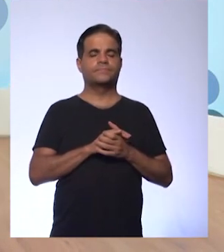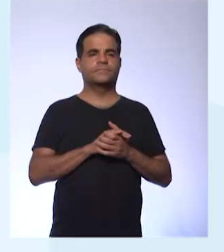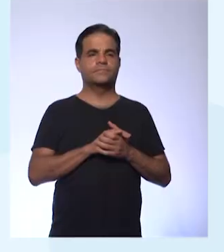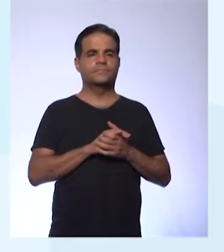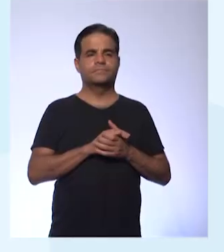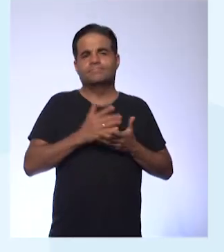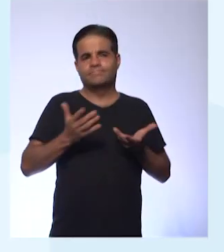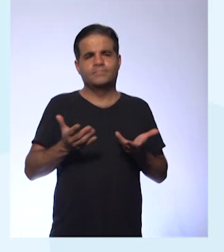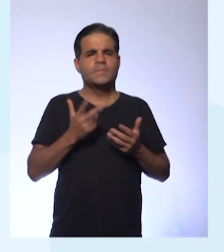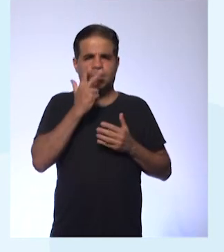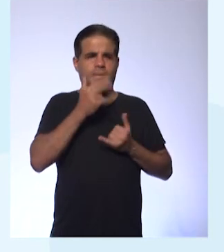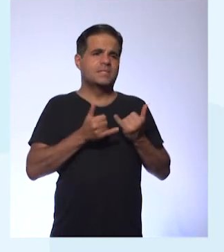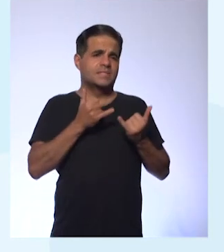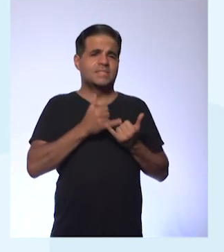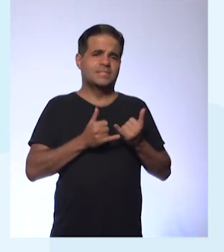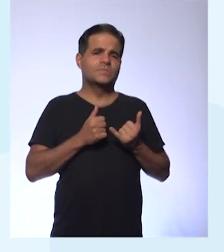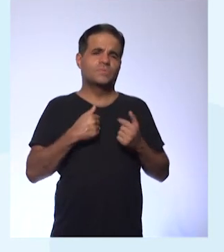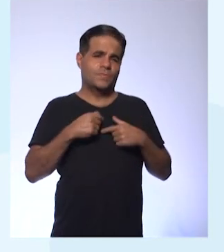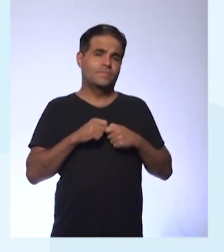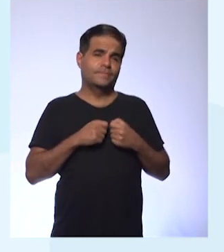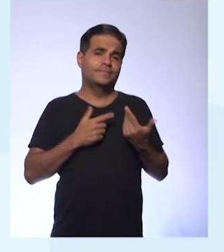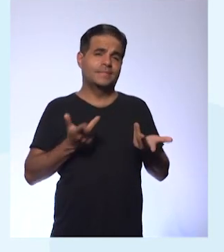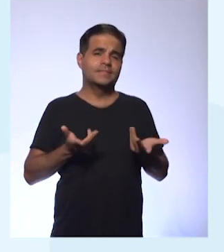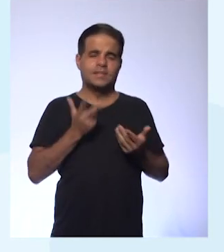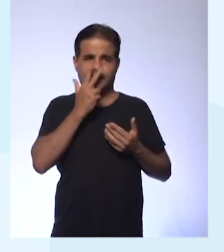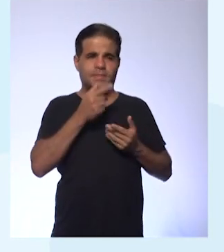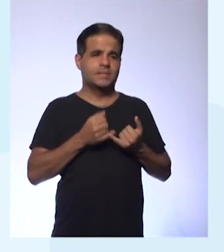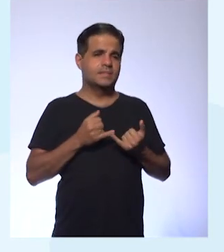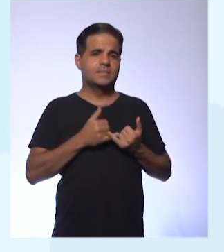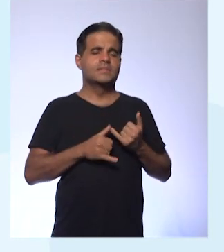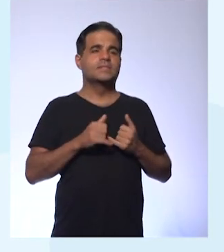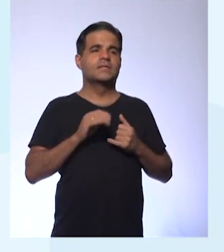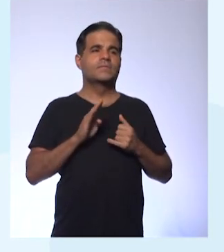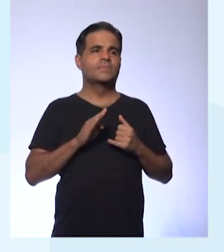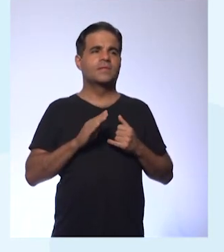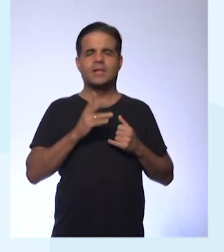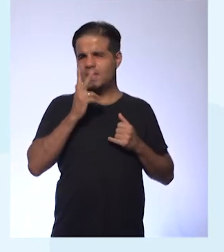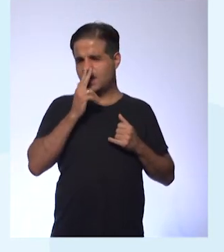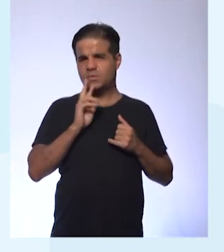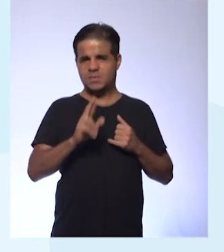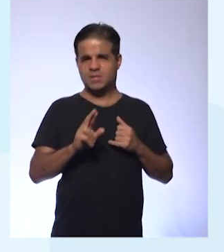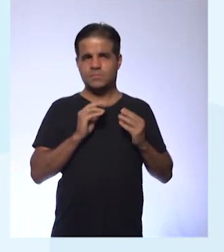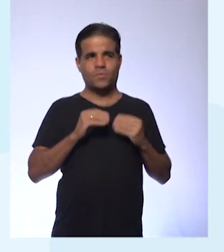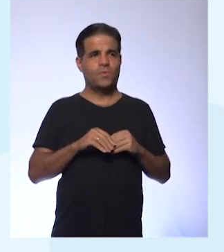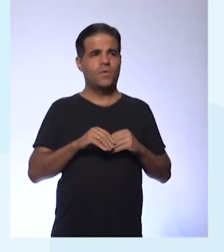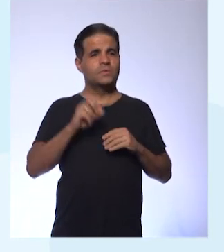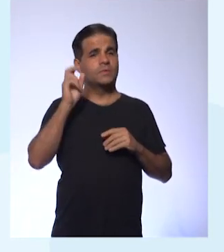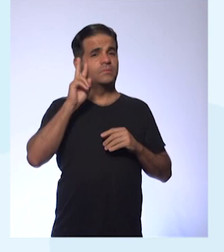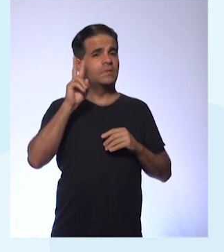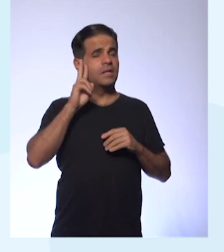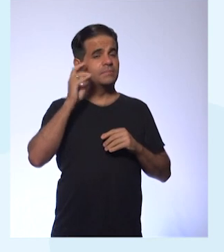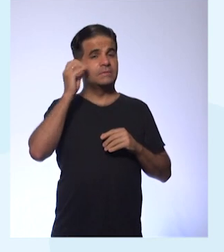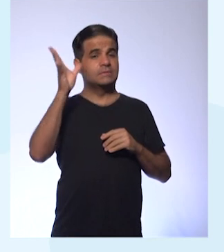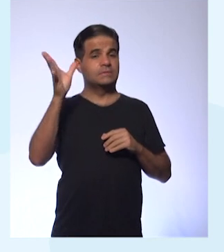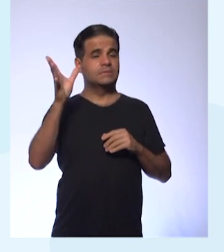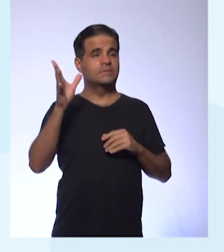Ah, porque está muito parecida com a que eu fiz também, né? Está muito parecida. Será que eu coloquei a resposta? Eu não